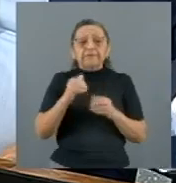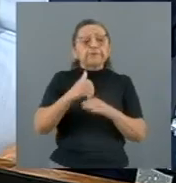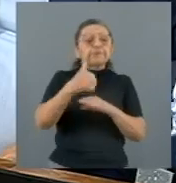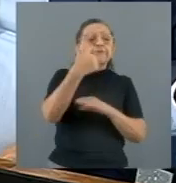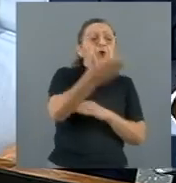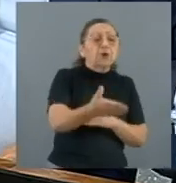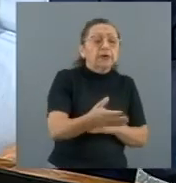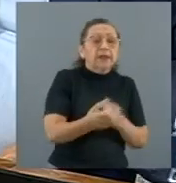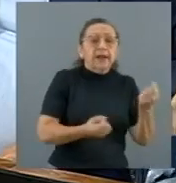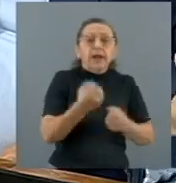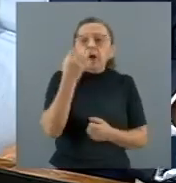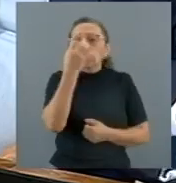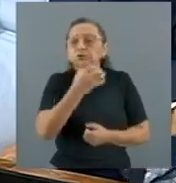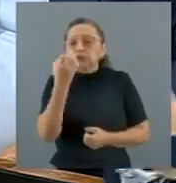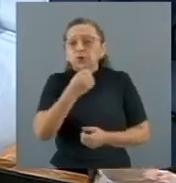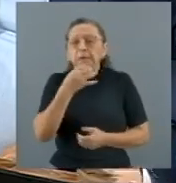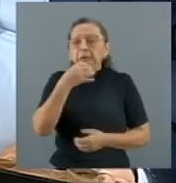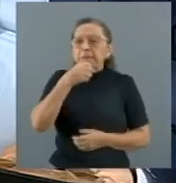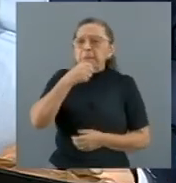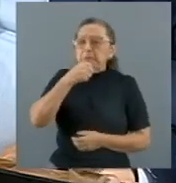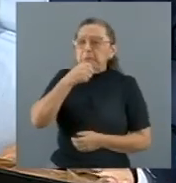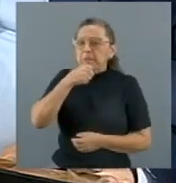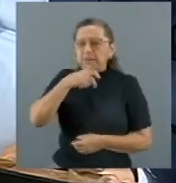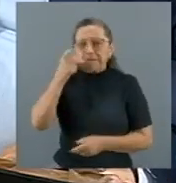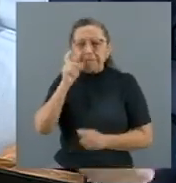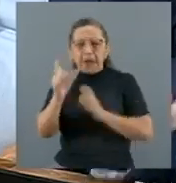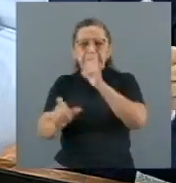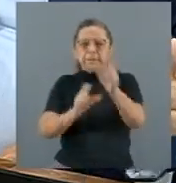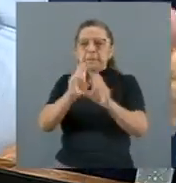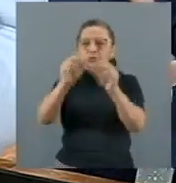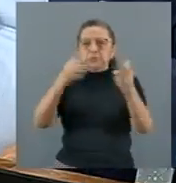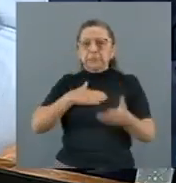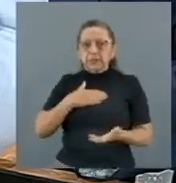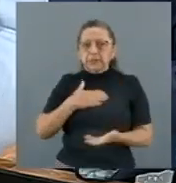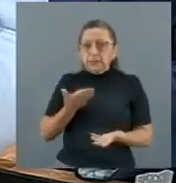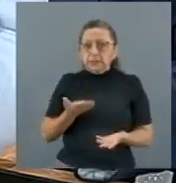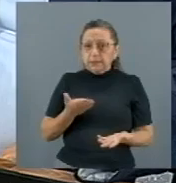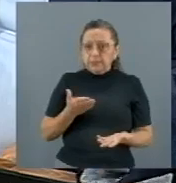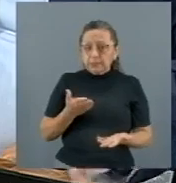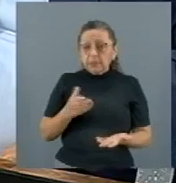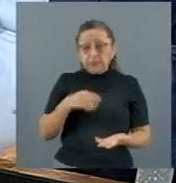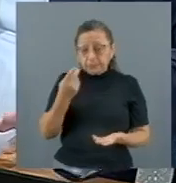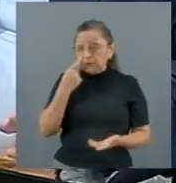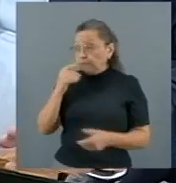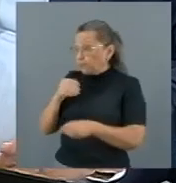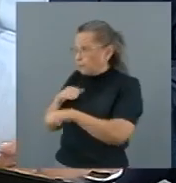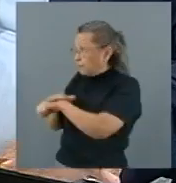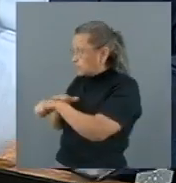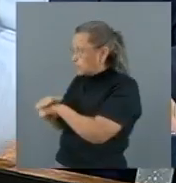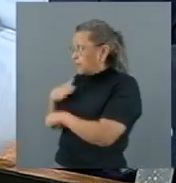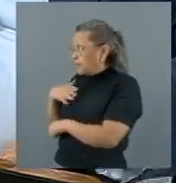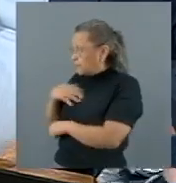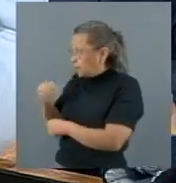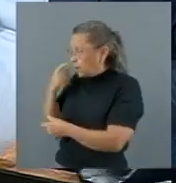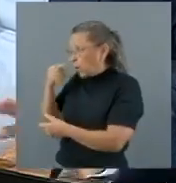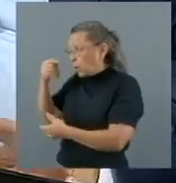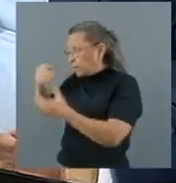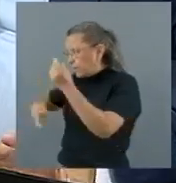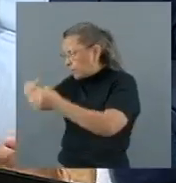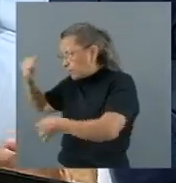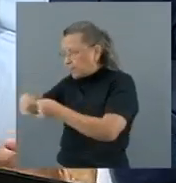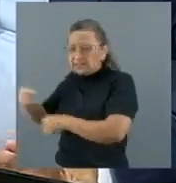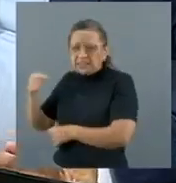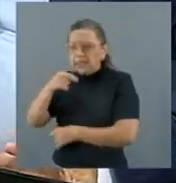falando coisas não muito agradáveis a meu respeito. Né? E tive depois de dar satisfação a ela. Não é bem assim, filho. O que eles estão dizendo aí é